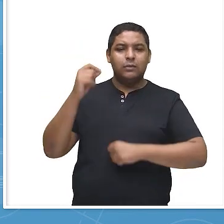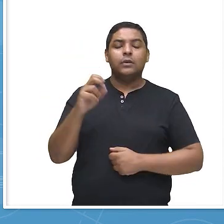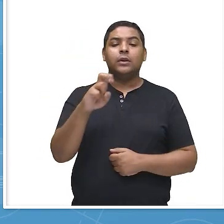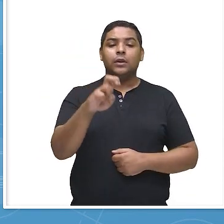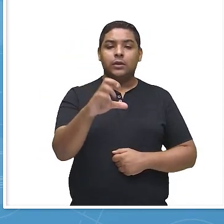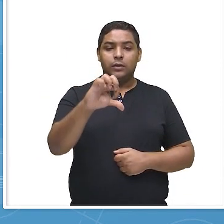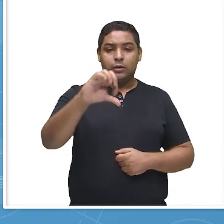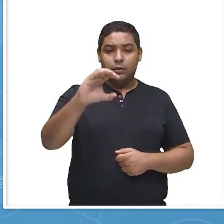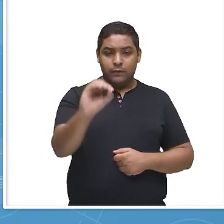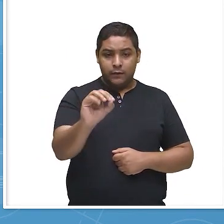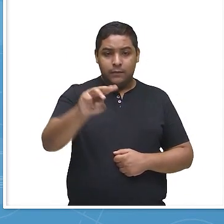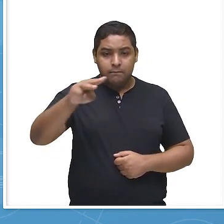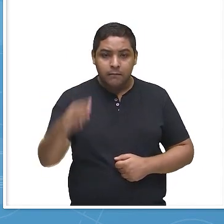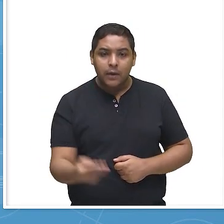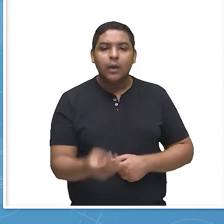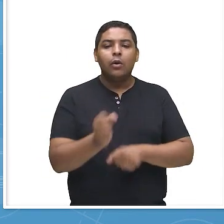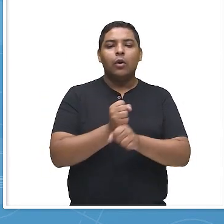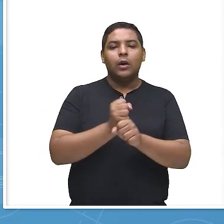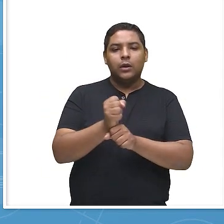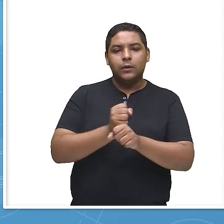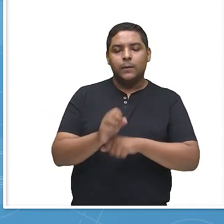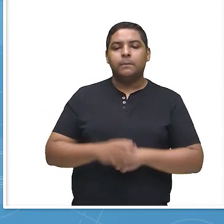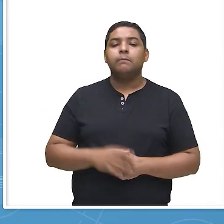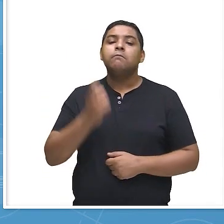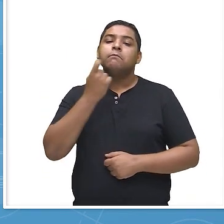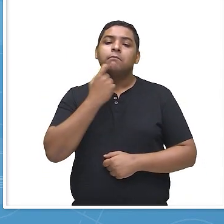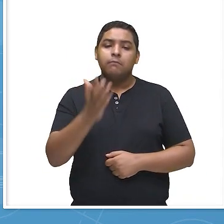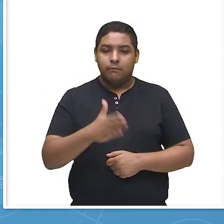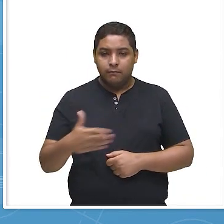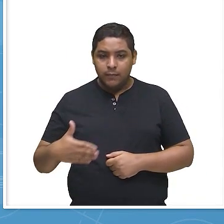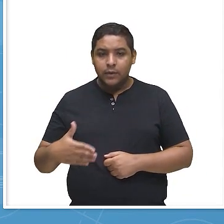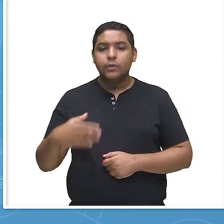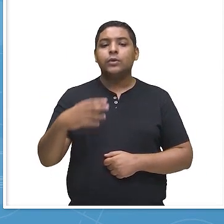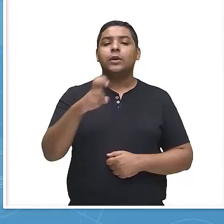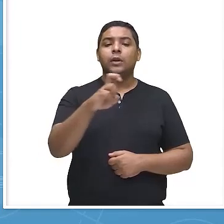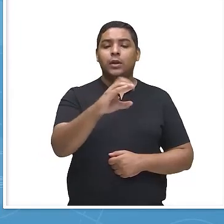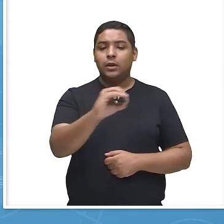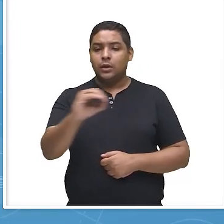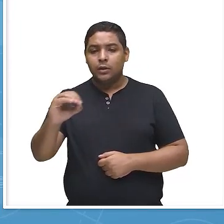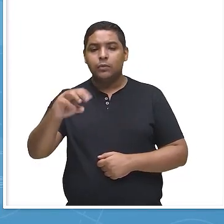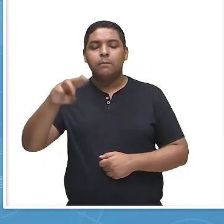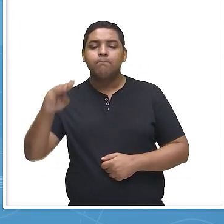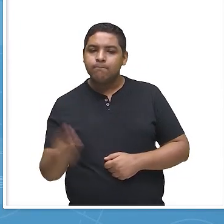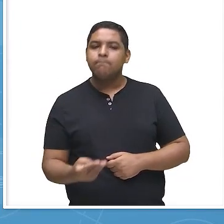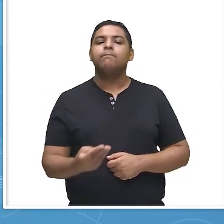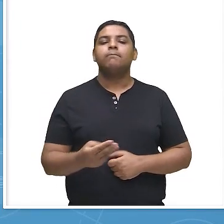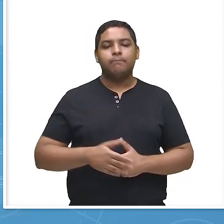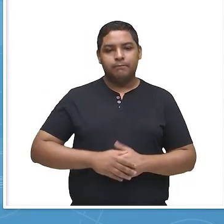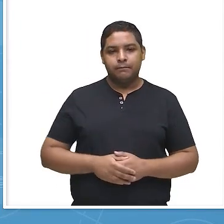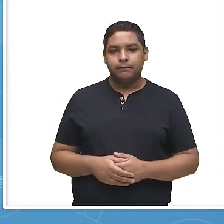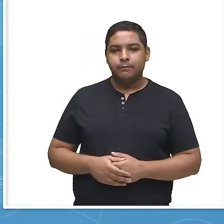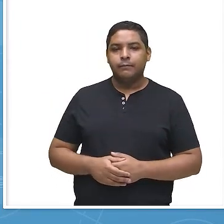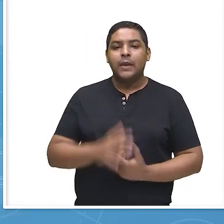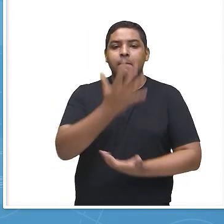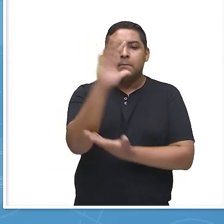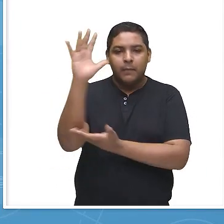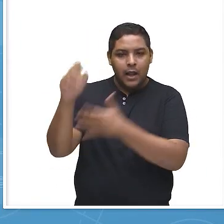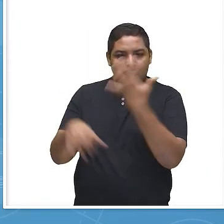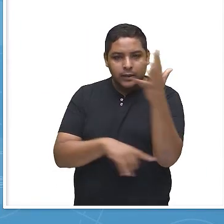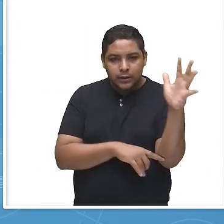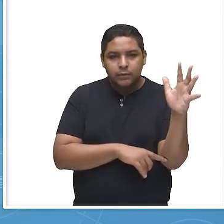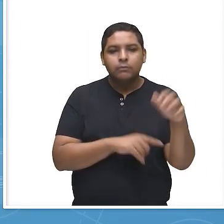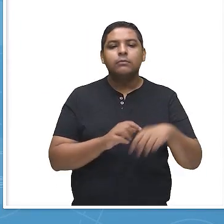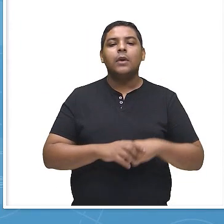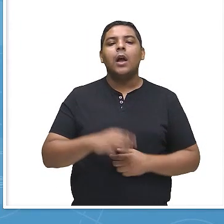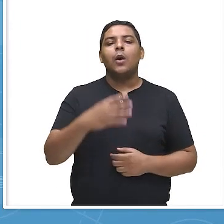590 milhões. Peixes, 500 milhões. Plantas terrestres,